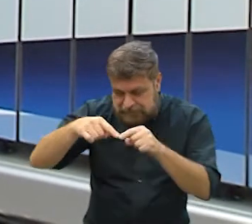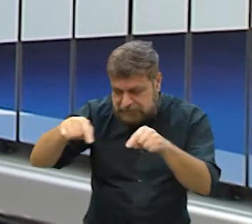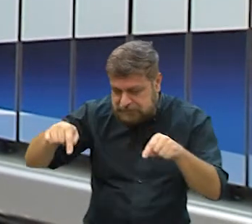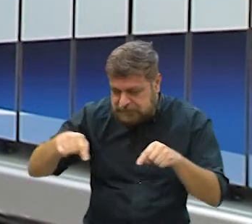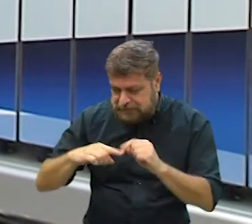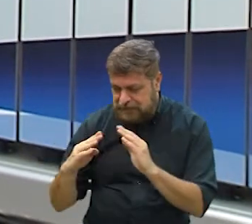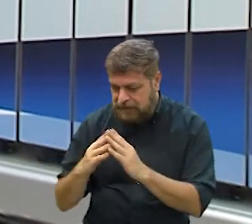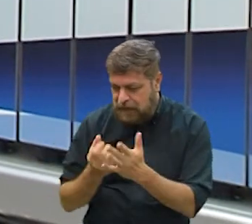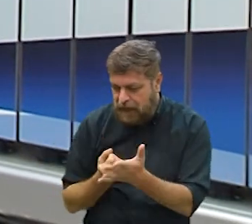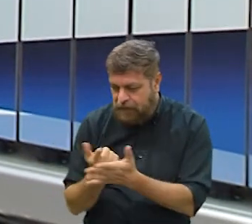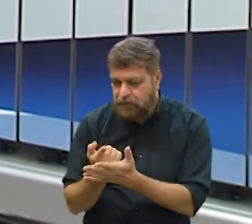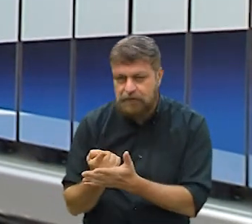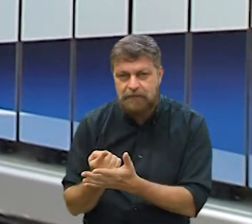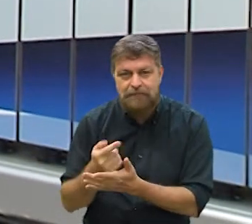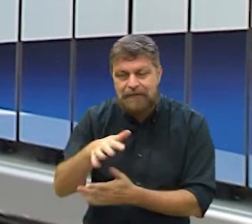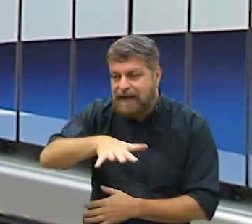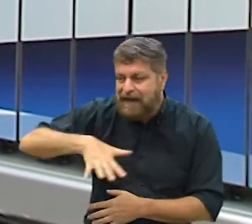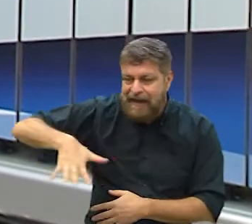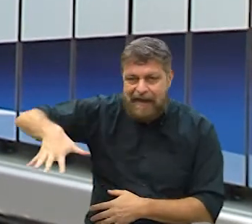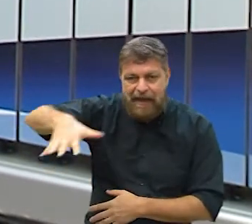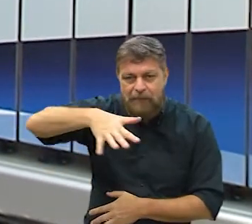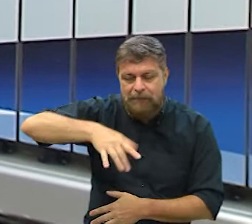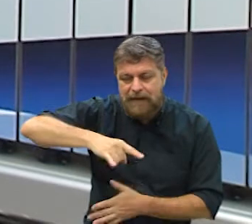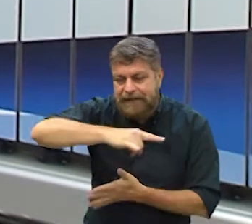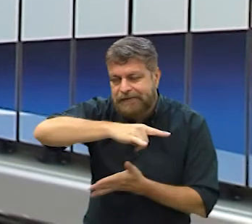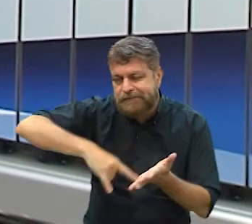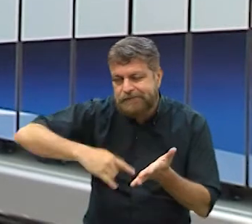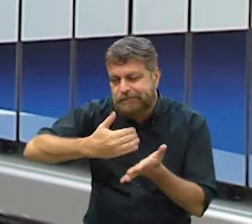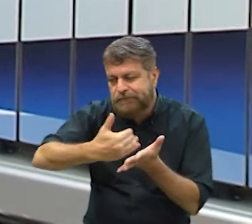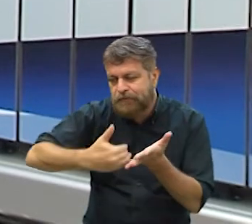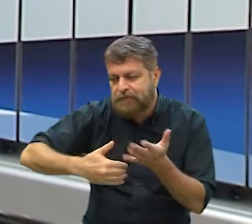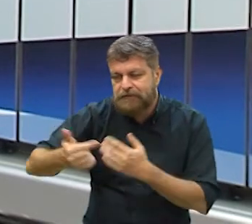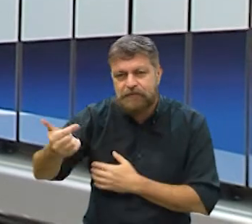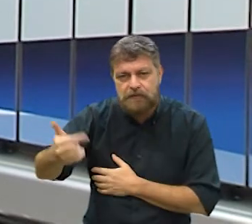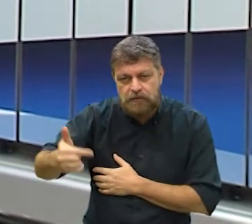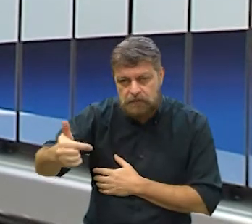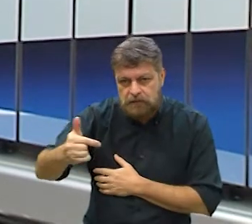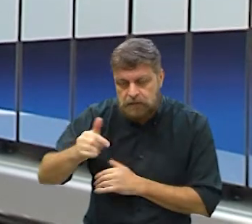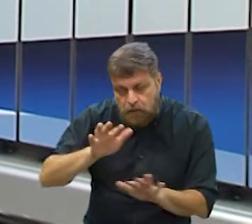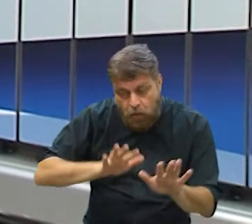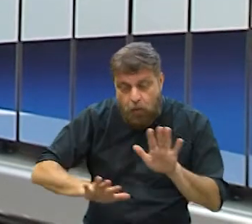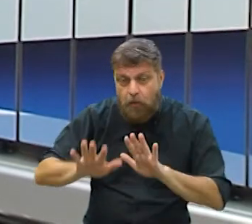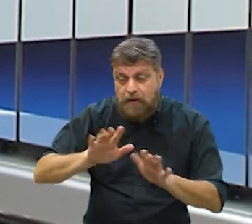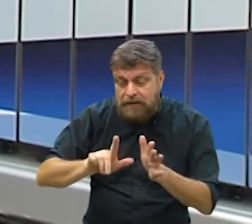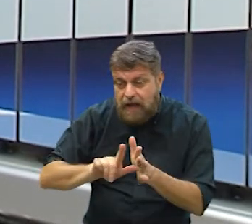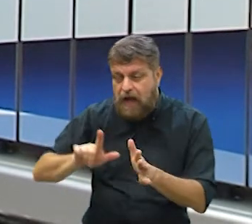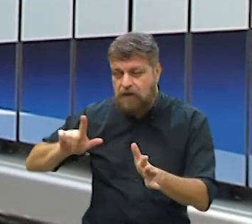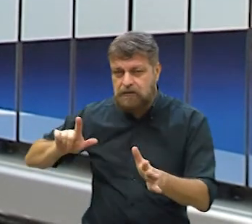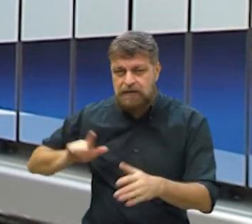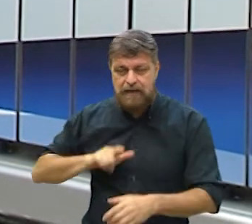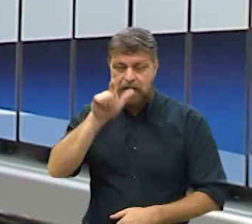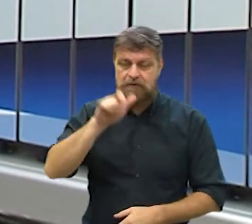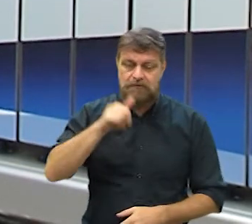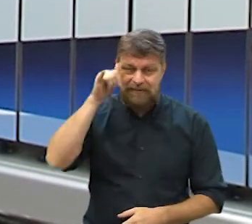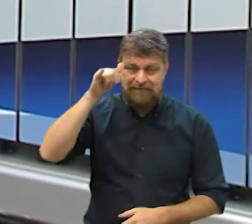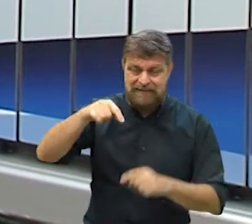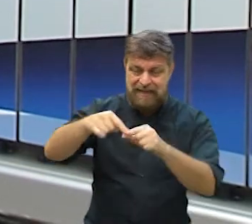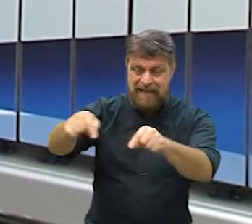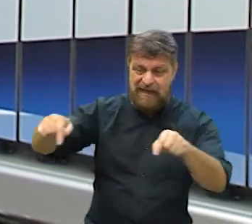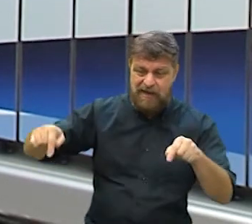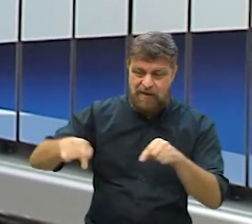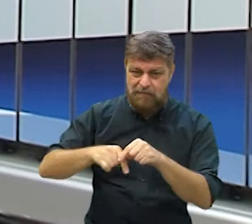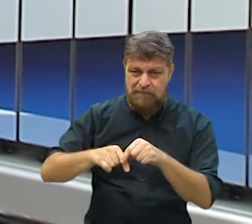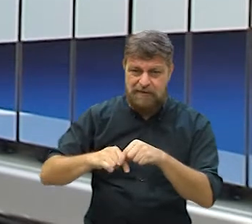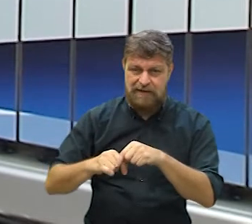um imóvel e está numa área irregular. Então, este cuidado precisa acontecer para a pessoa não comprar numa área que